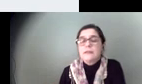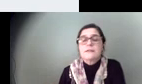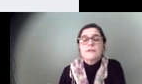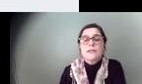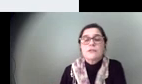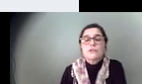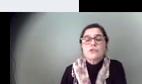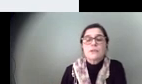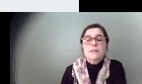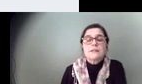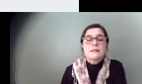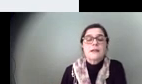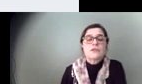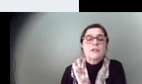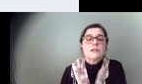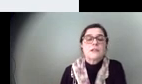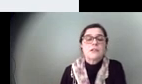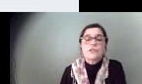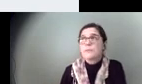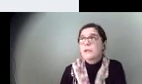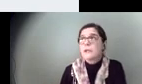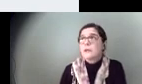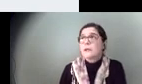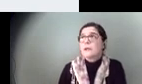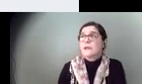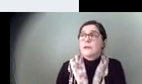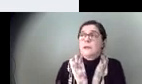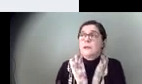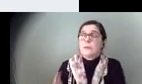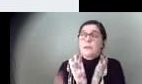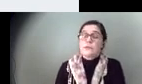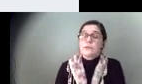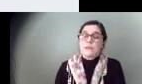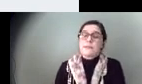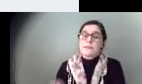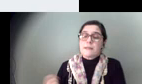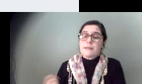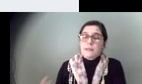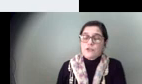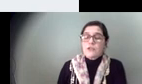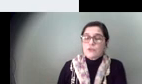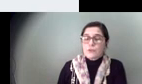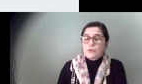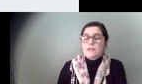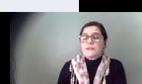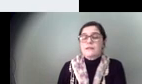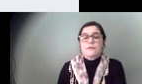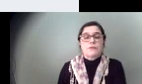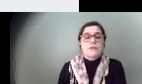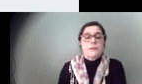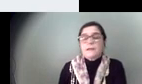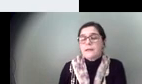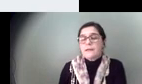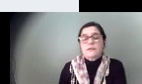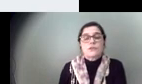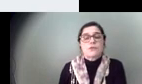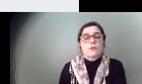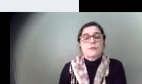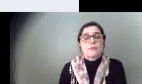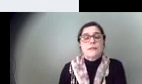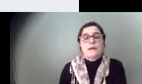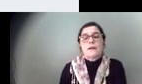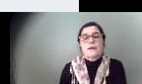e nas avaliações de aprendizagem. E aí a gente pensou nessas três dimensões, né, que são fundamentais, que a